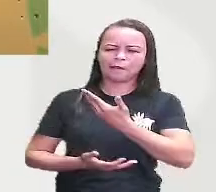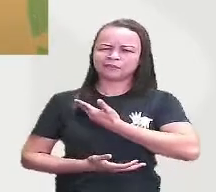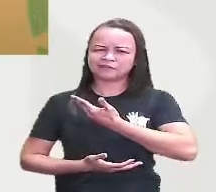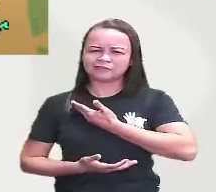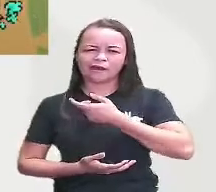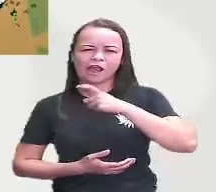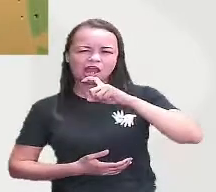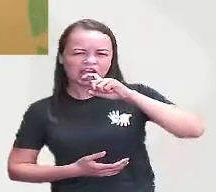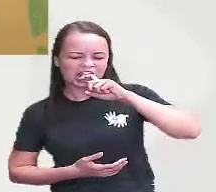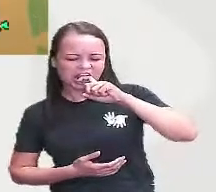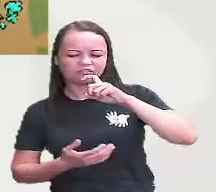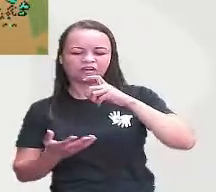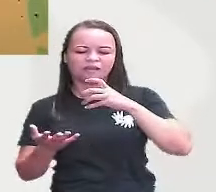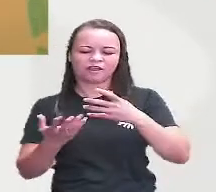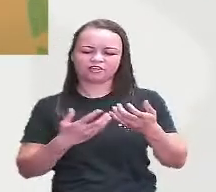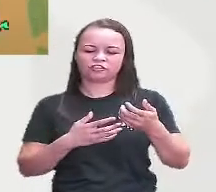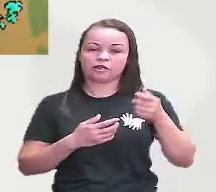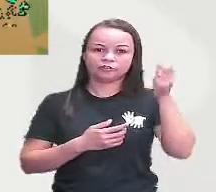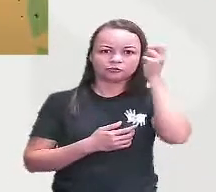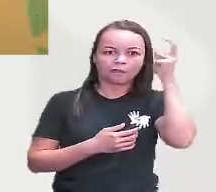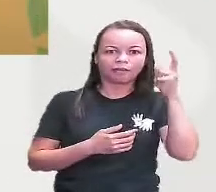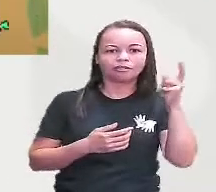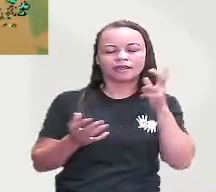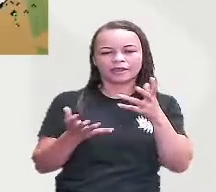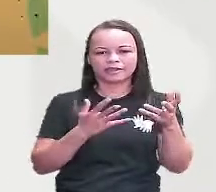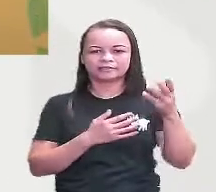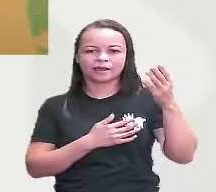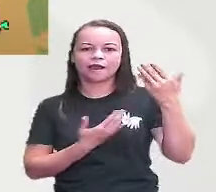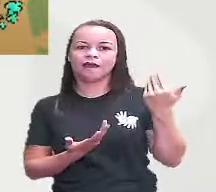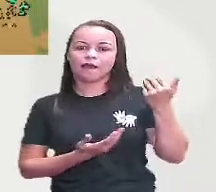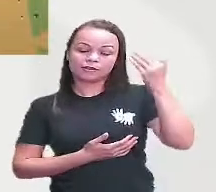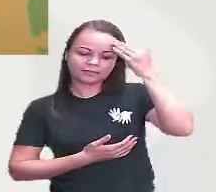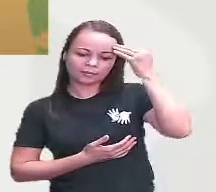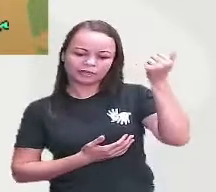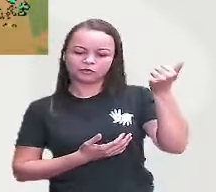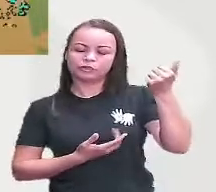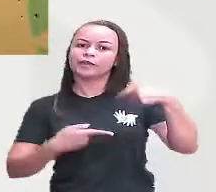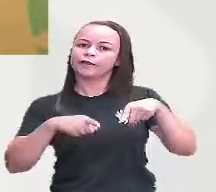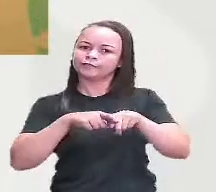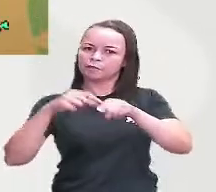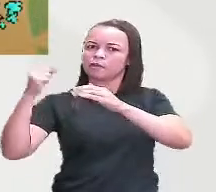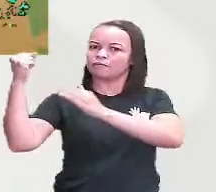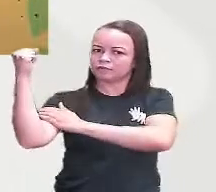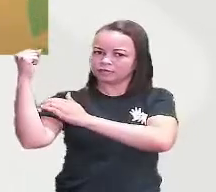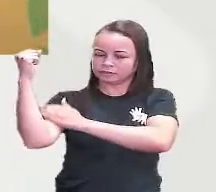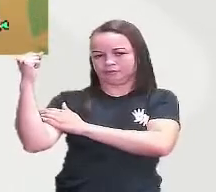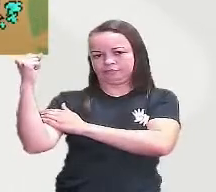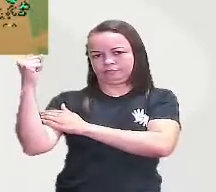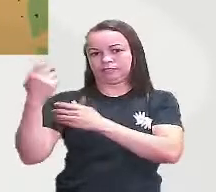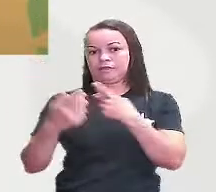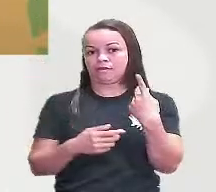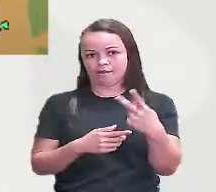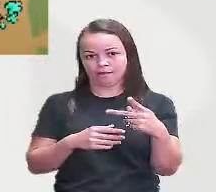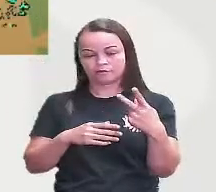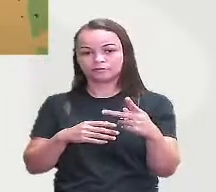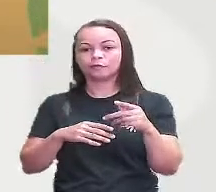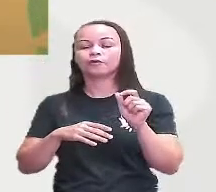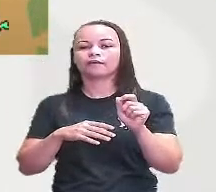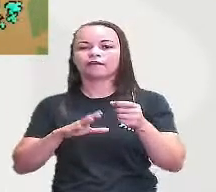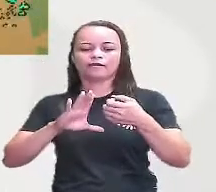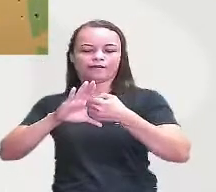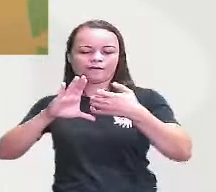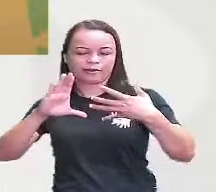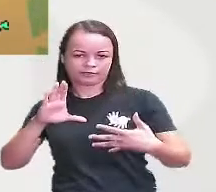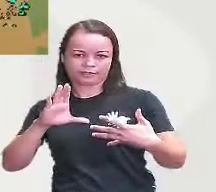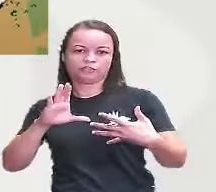a esperteza, a sabedoria, também a valentia. Essa é uma das características, tá,